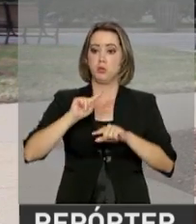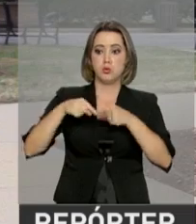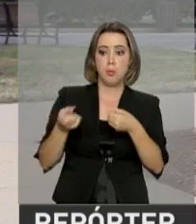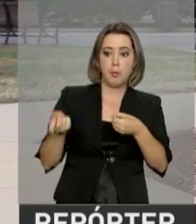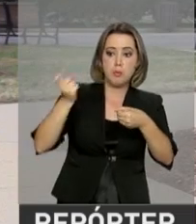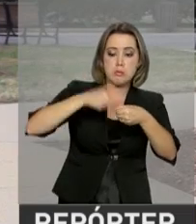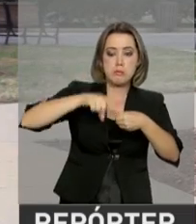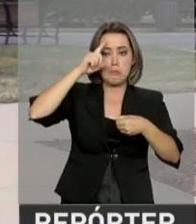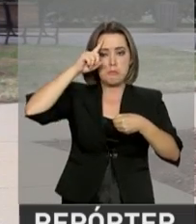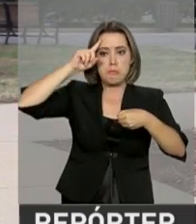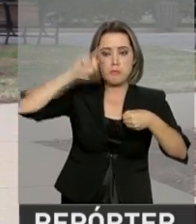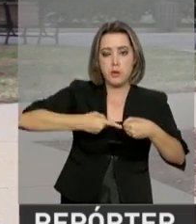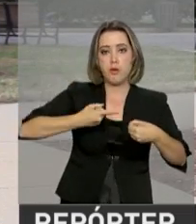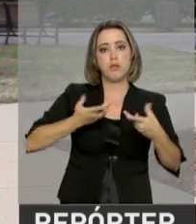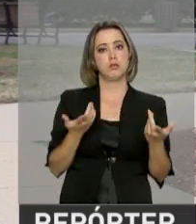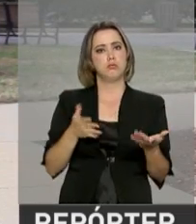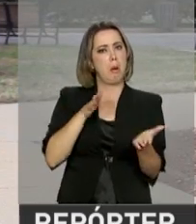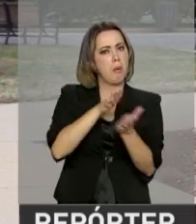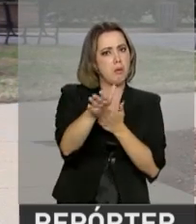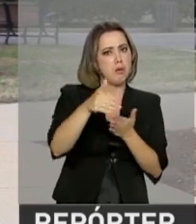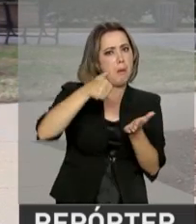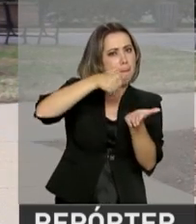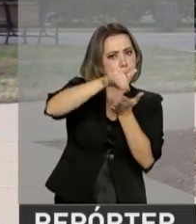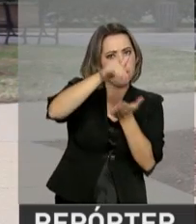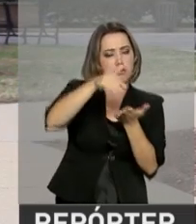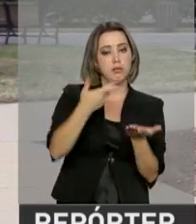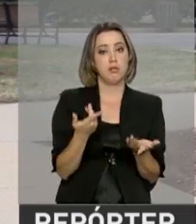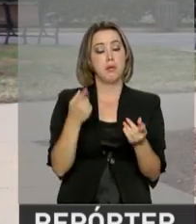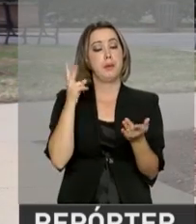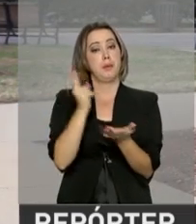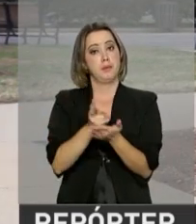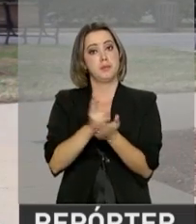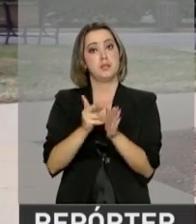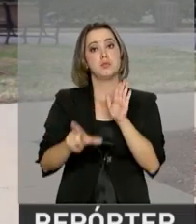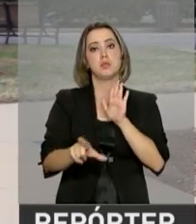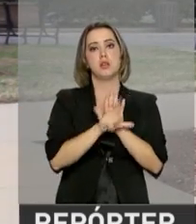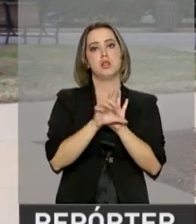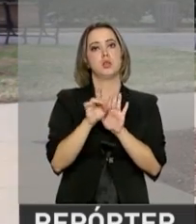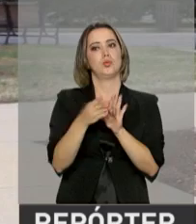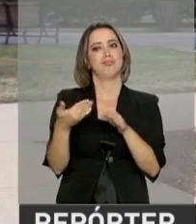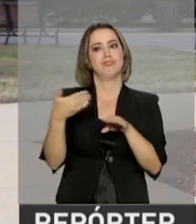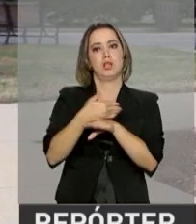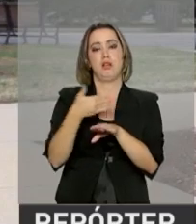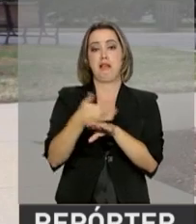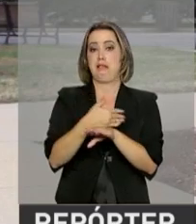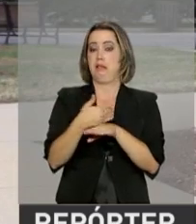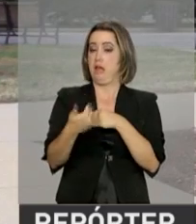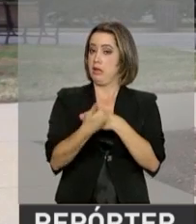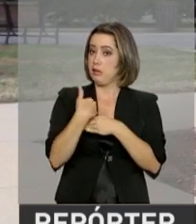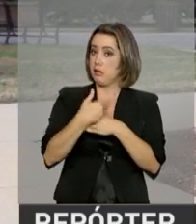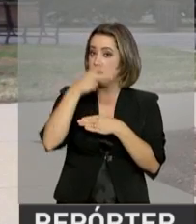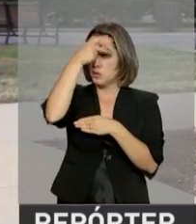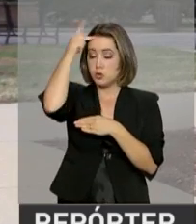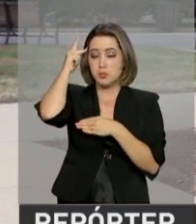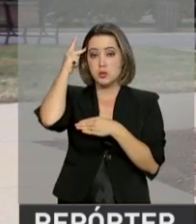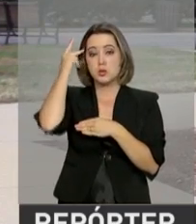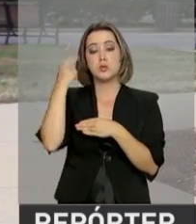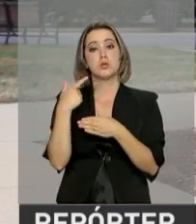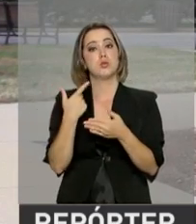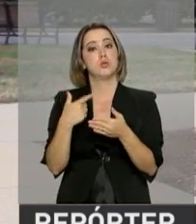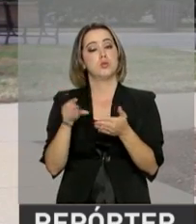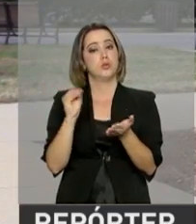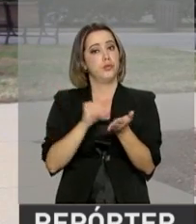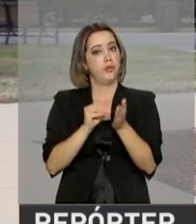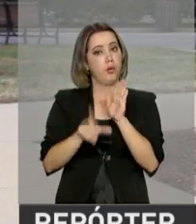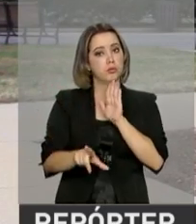deportados. Mesmo que as novas leis só afetem quem entrou no país ilegalmente, a incerteza afeta até os que